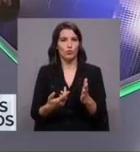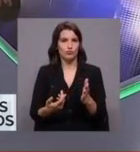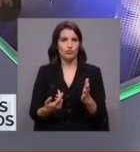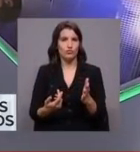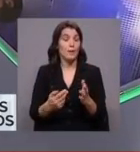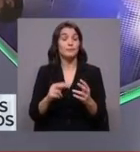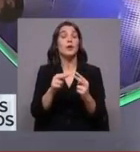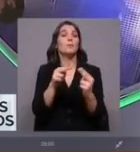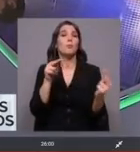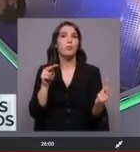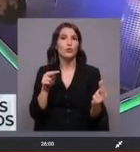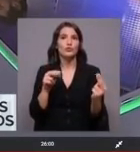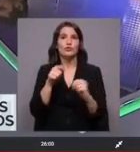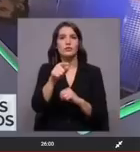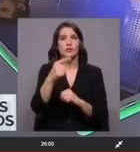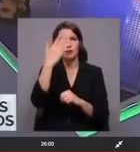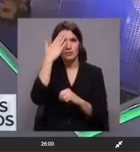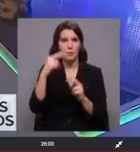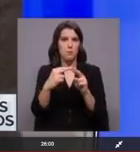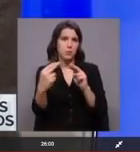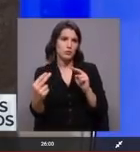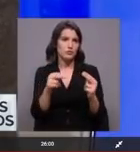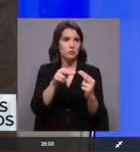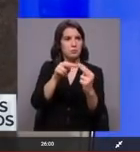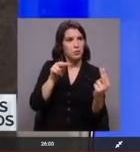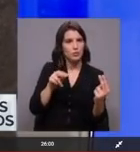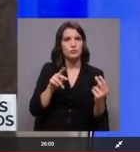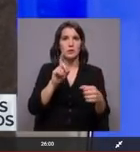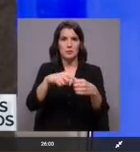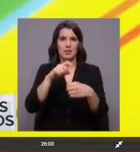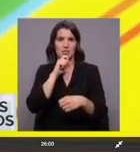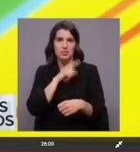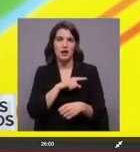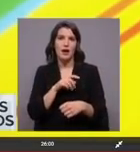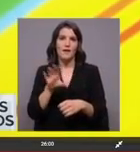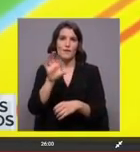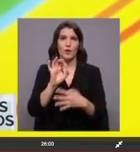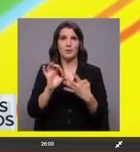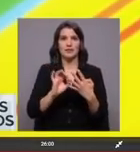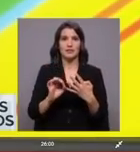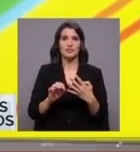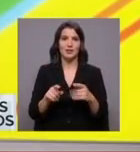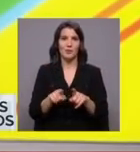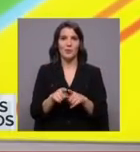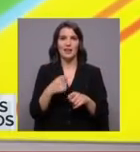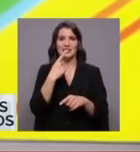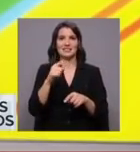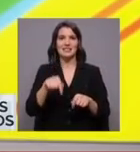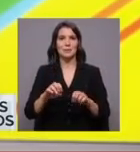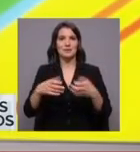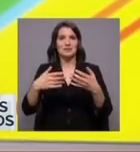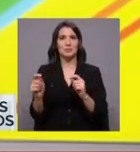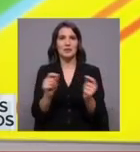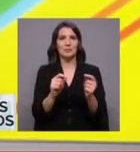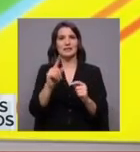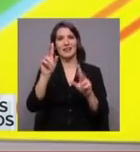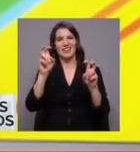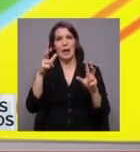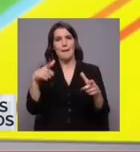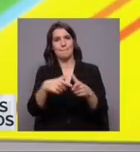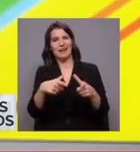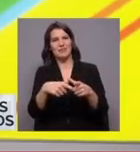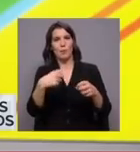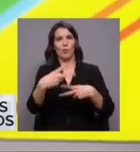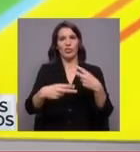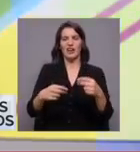isso é que faz pontos o preço vocês sabem qual é que é o principal é resultado que luta é este este debate as primas modernas'